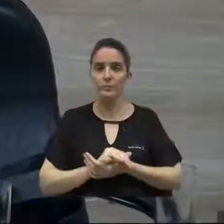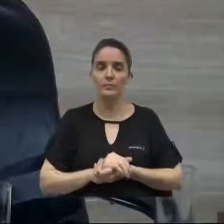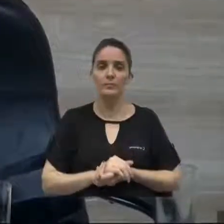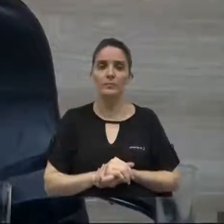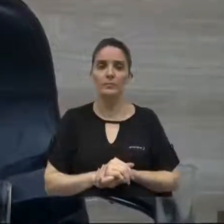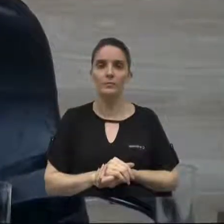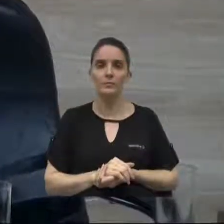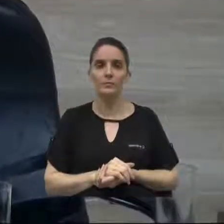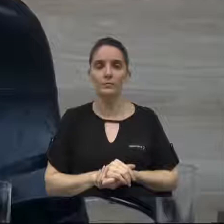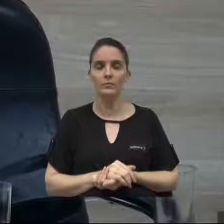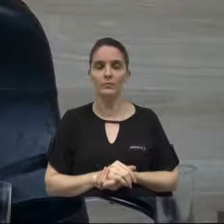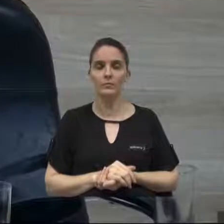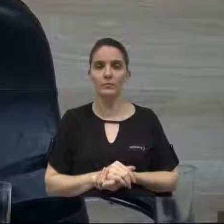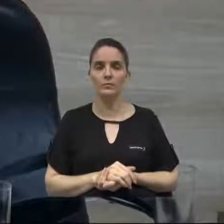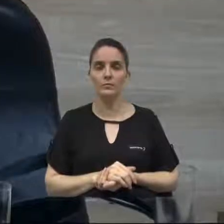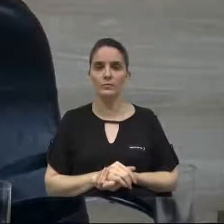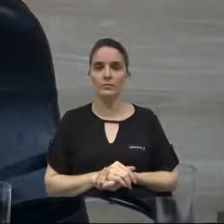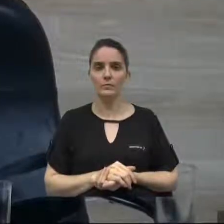e ter